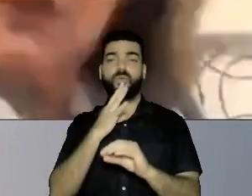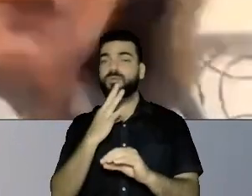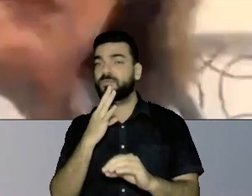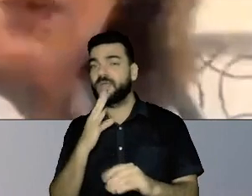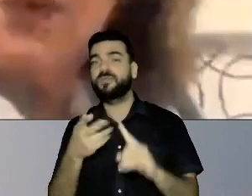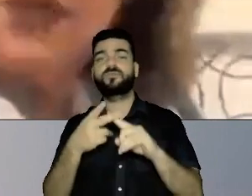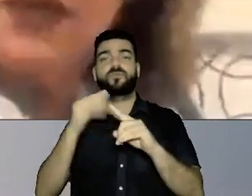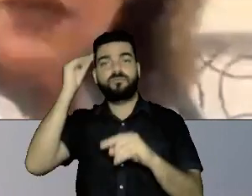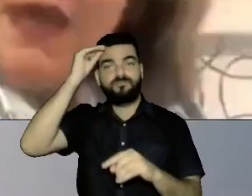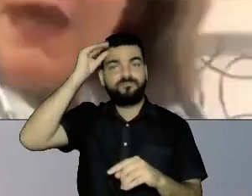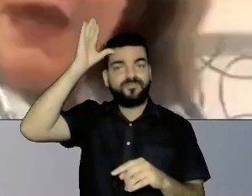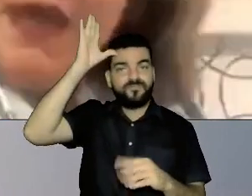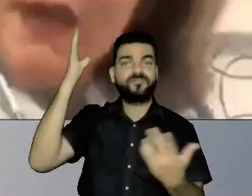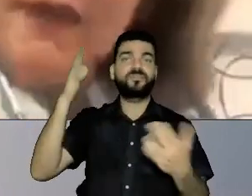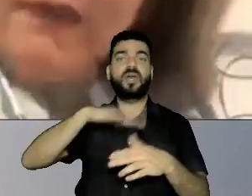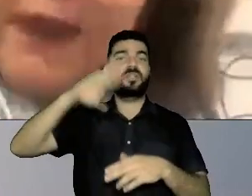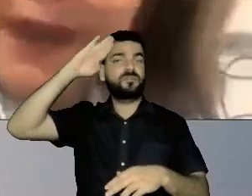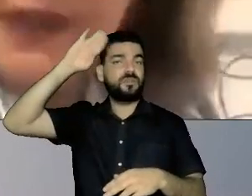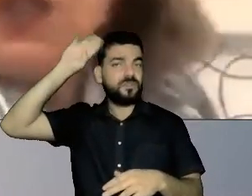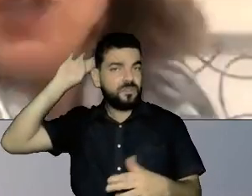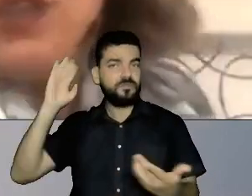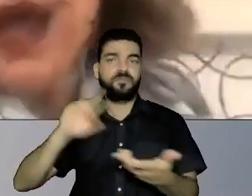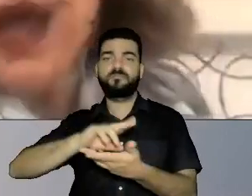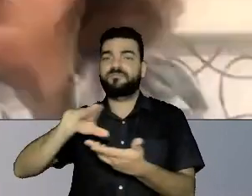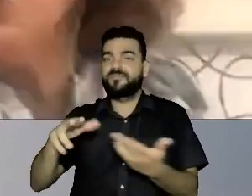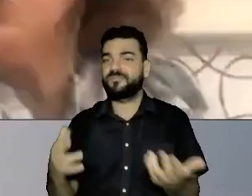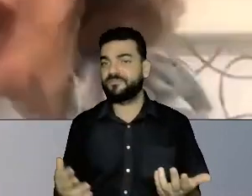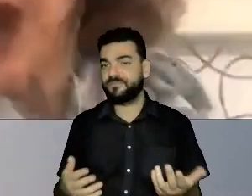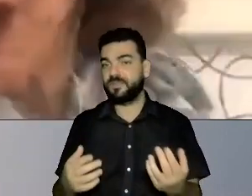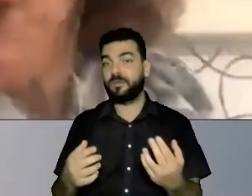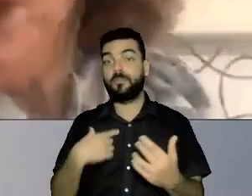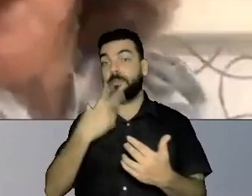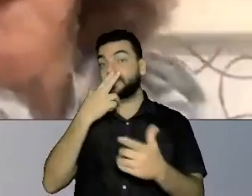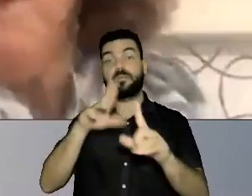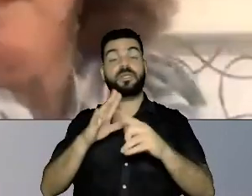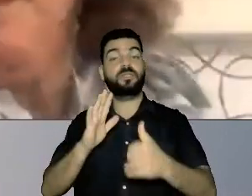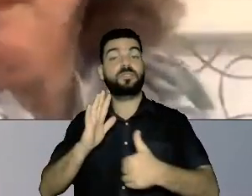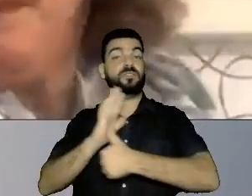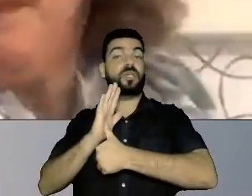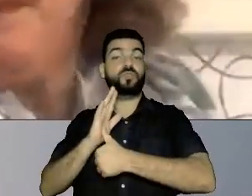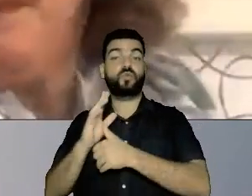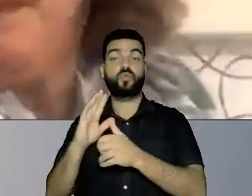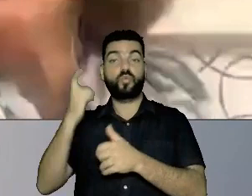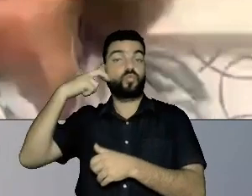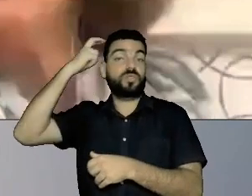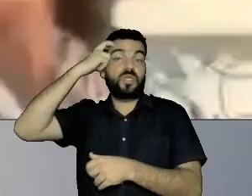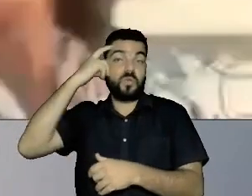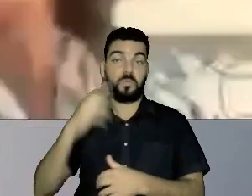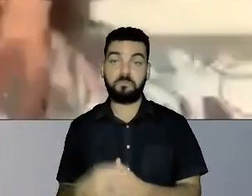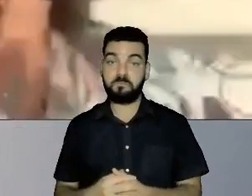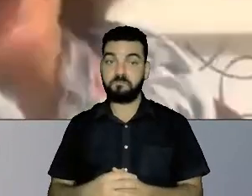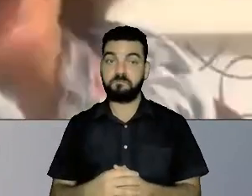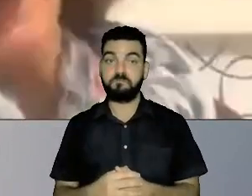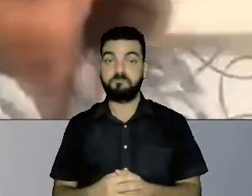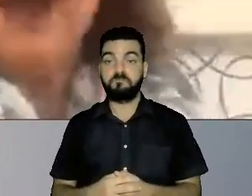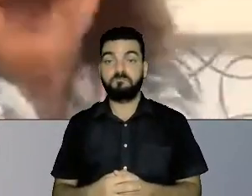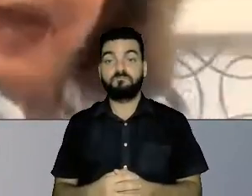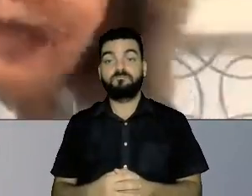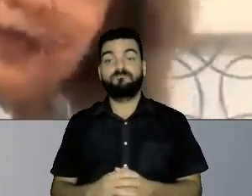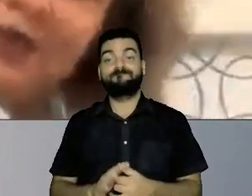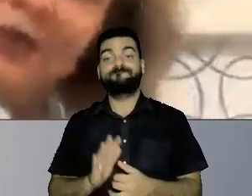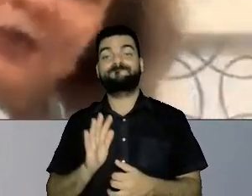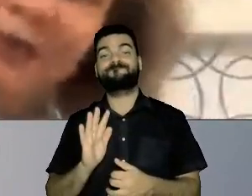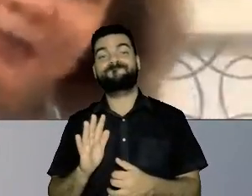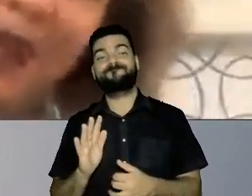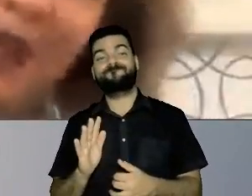construção da memória, da identidade cultural Mas, quando a gente vai